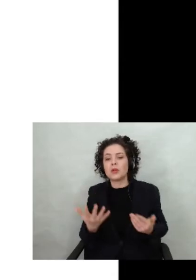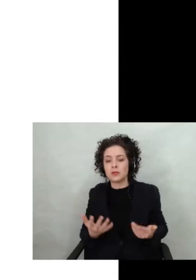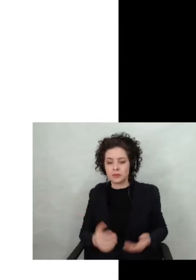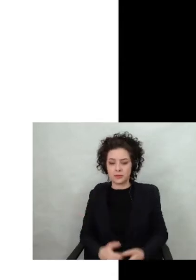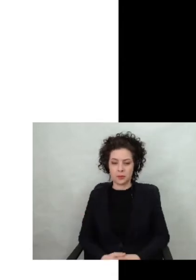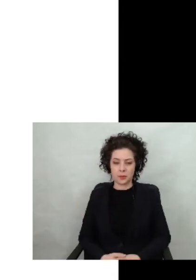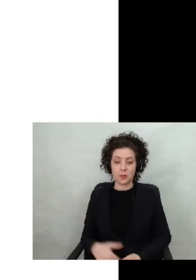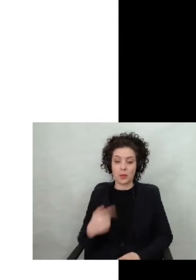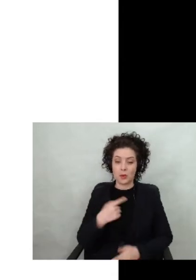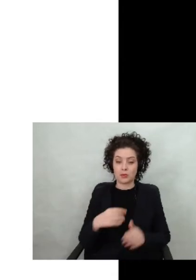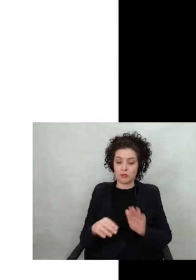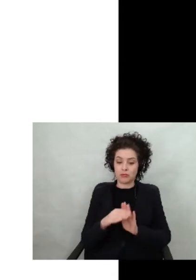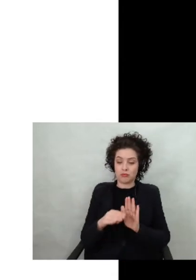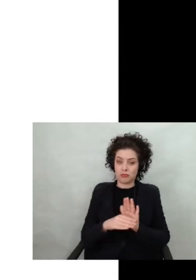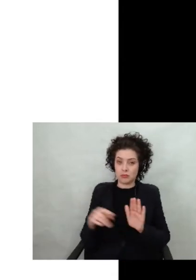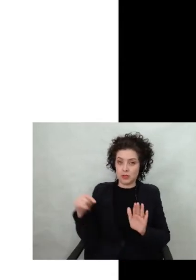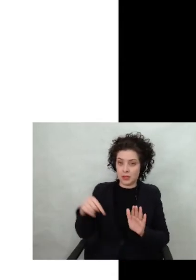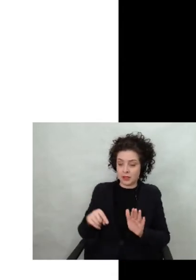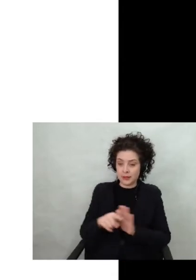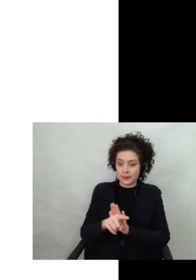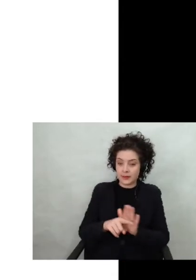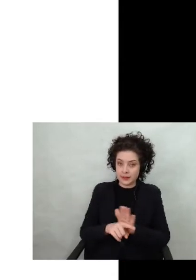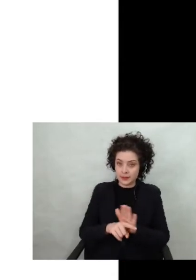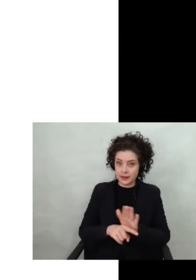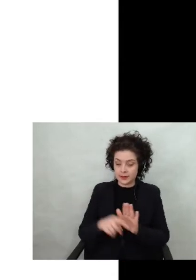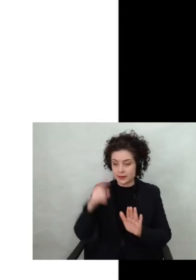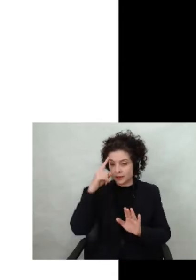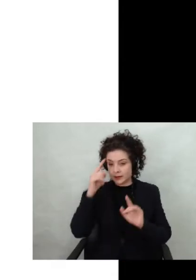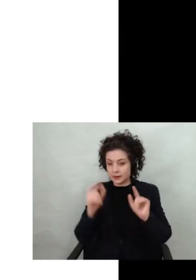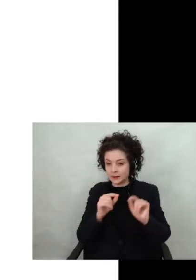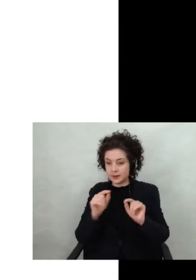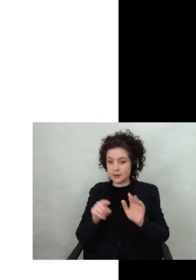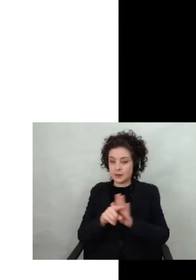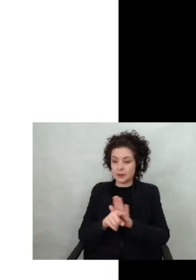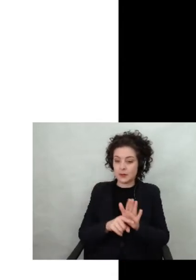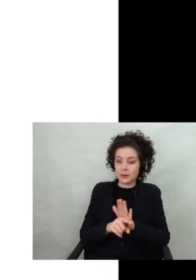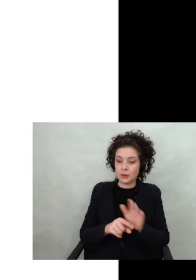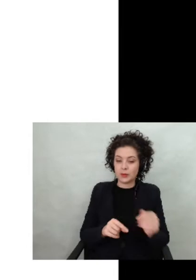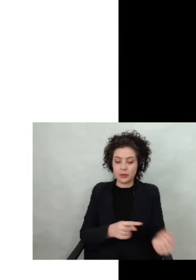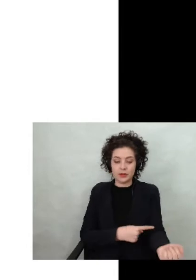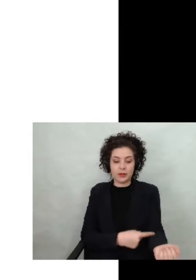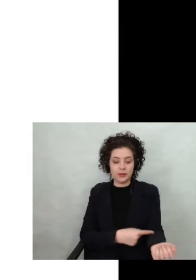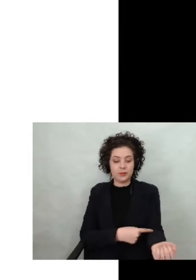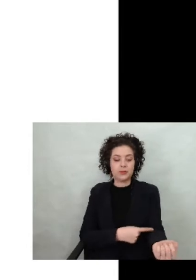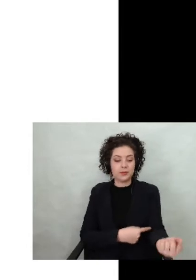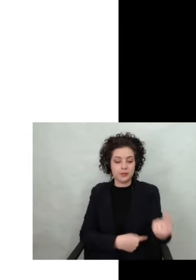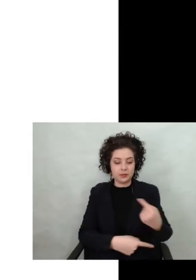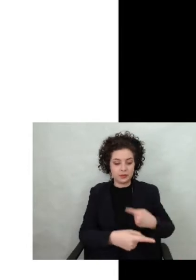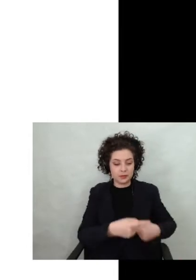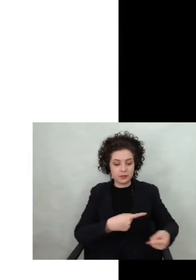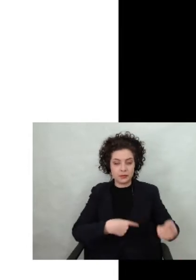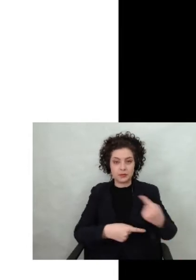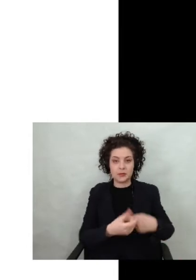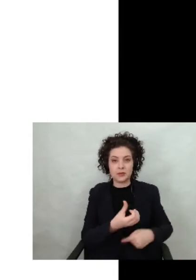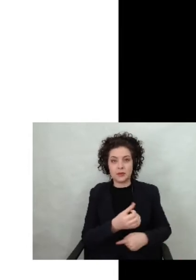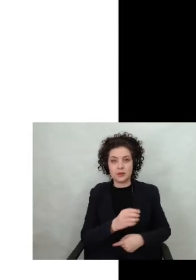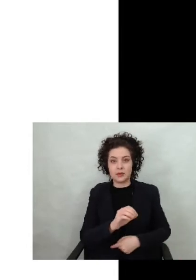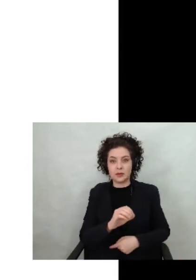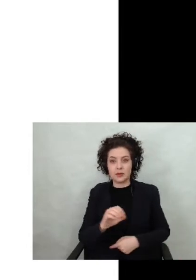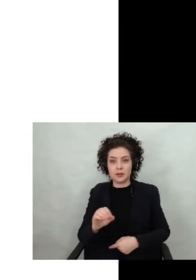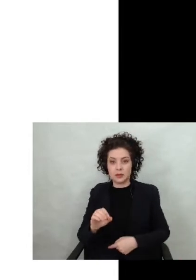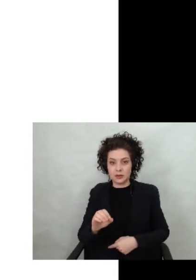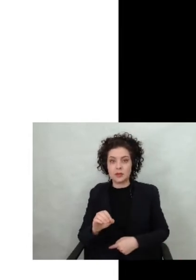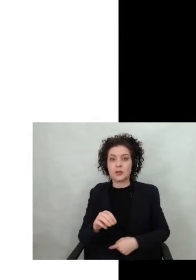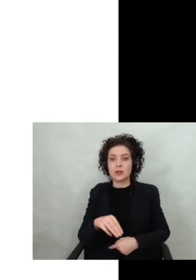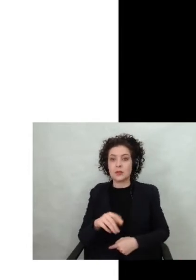aqui nesse estudo, a ideia é fazer transfusões de 600 ml 3 vezes